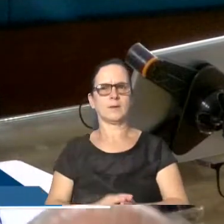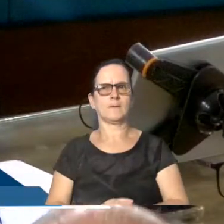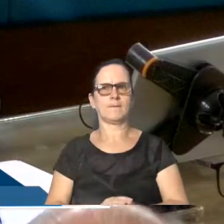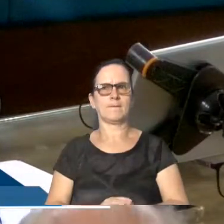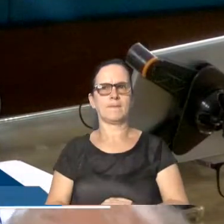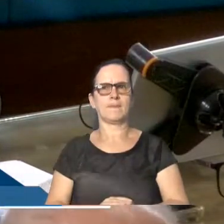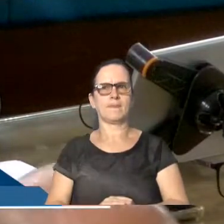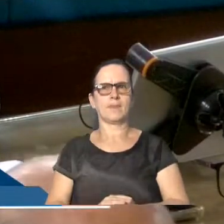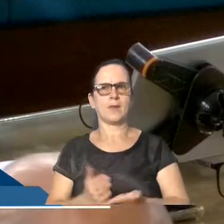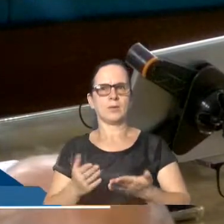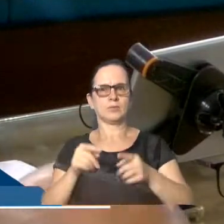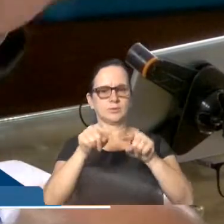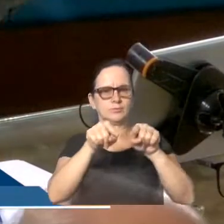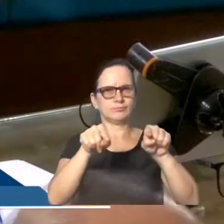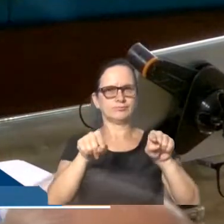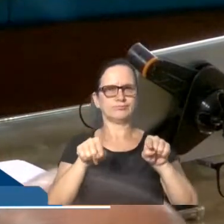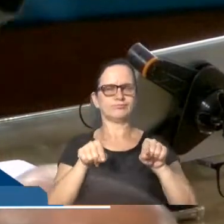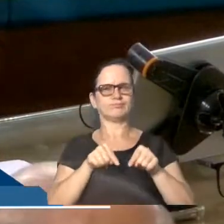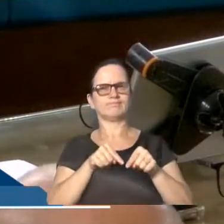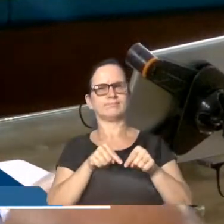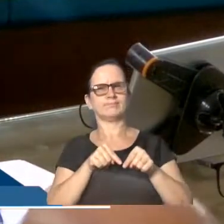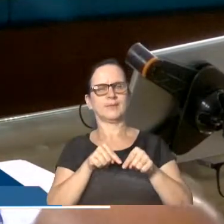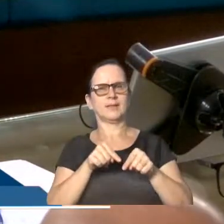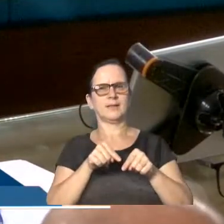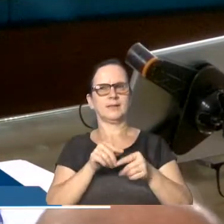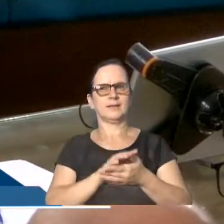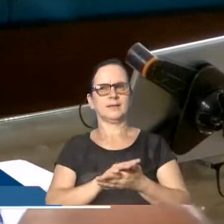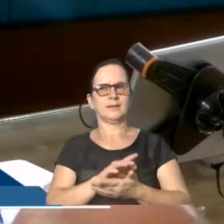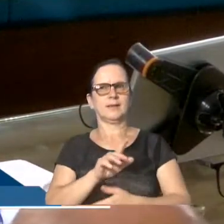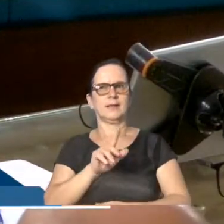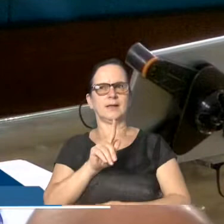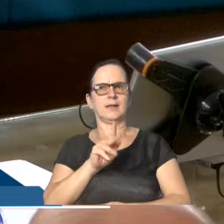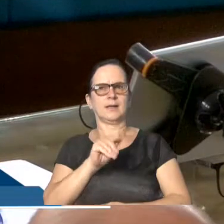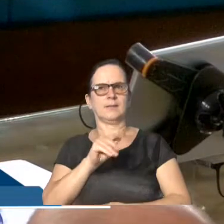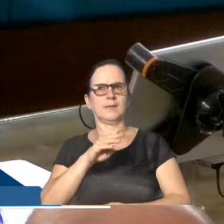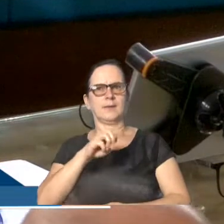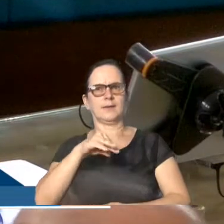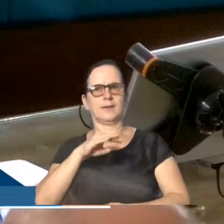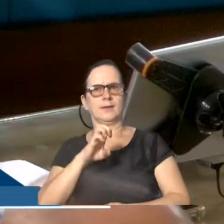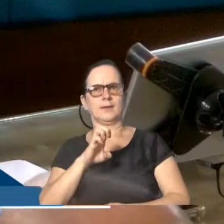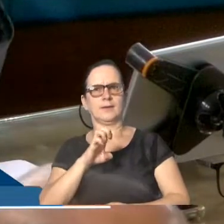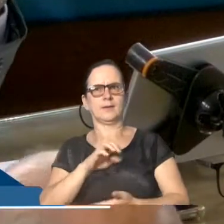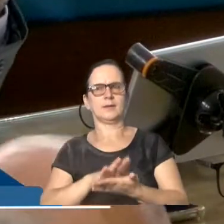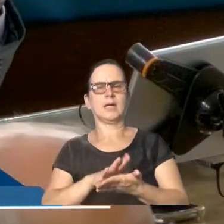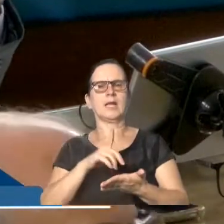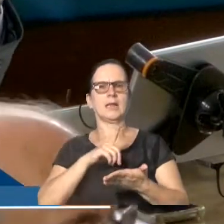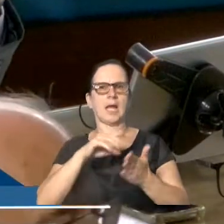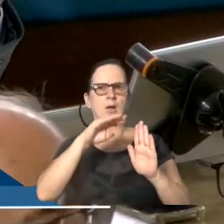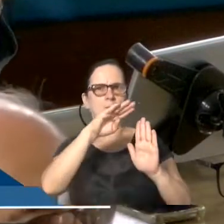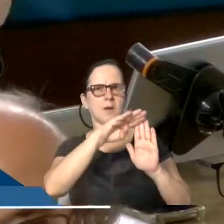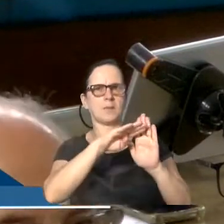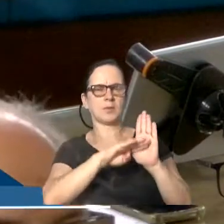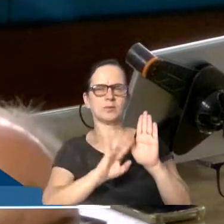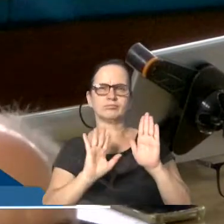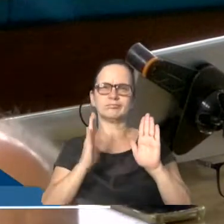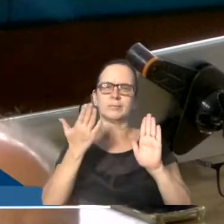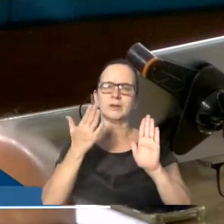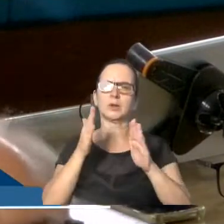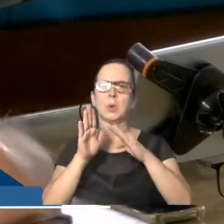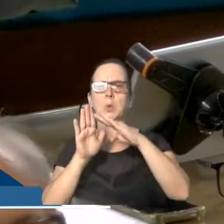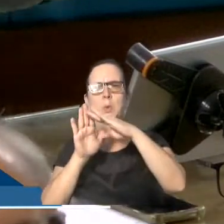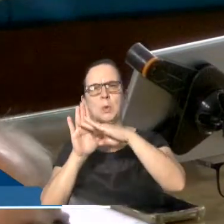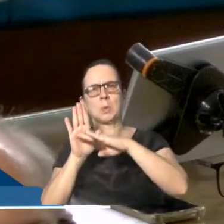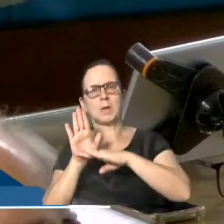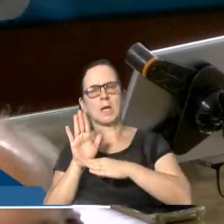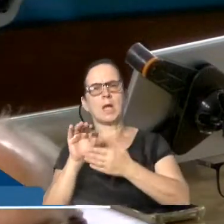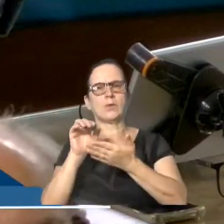é um gabinete de crise, como disse o vereador Roxinho. Tem uma programação, de repente tem um outro problema que o